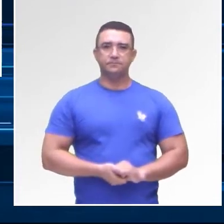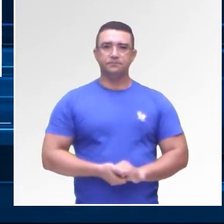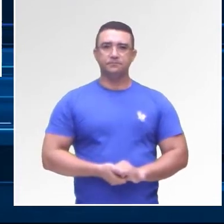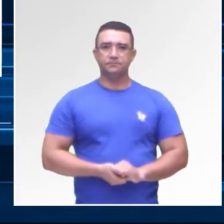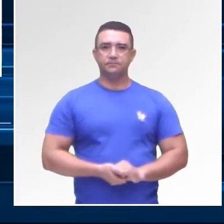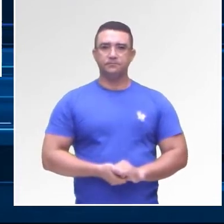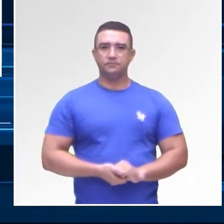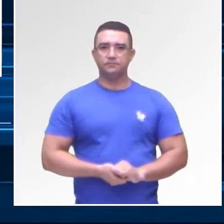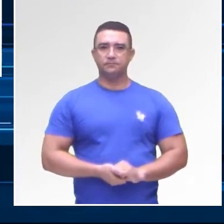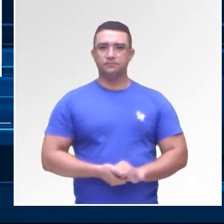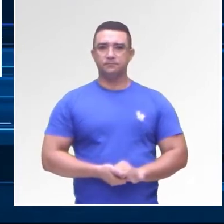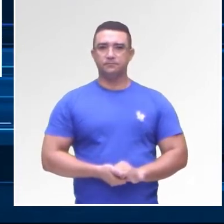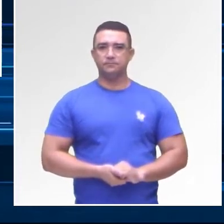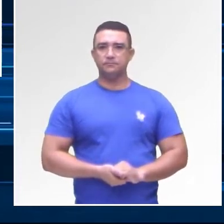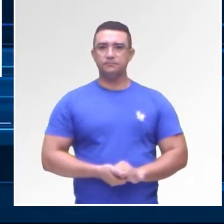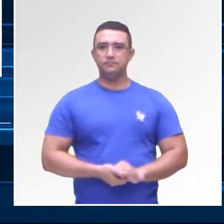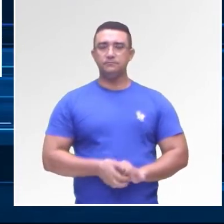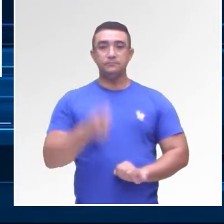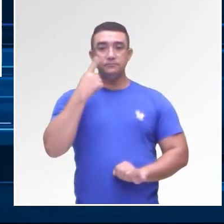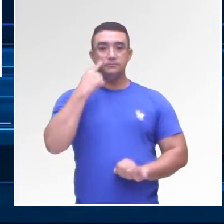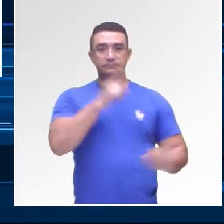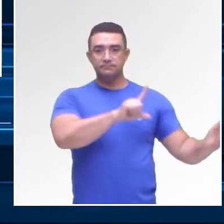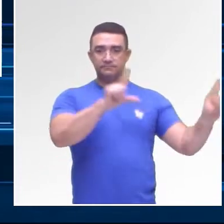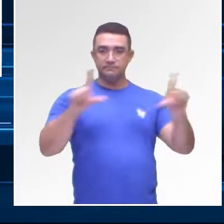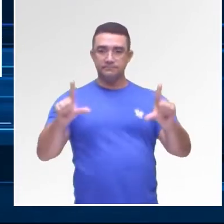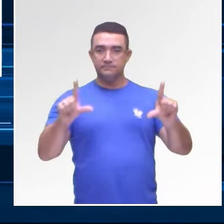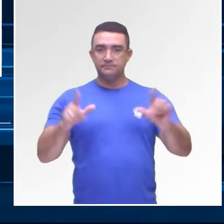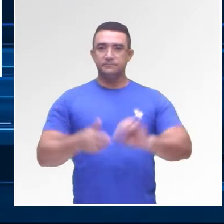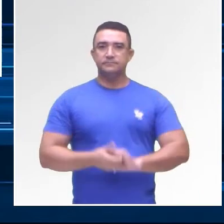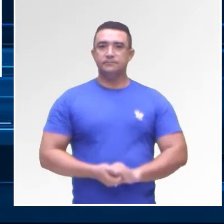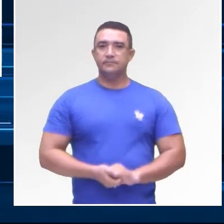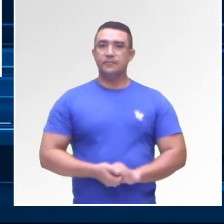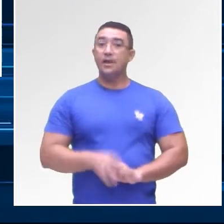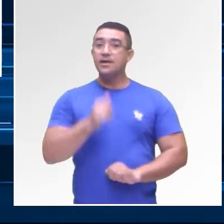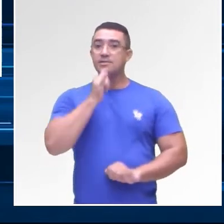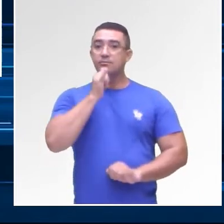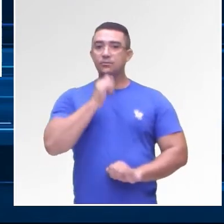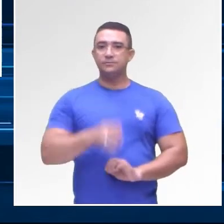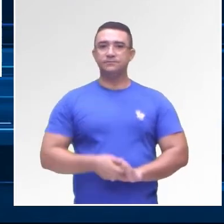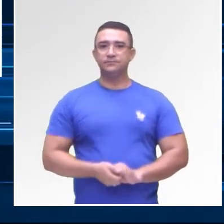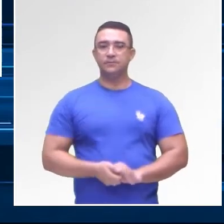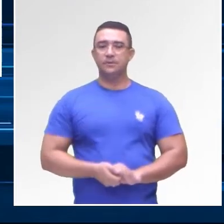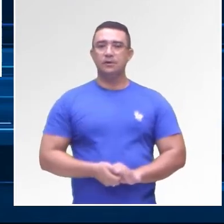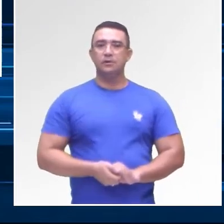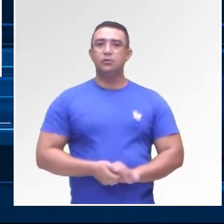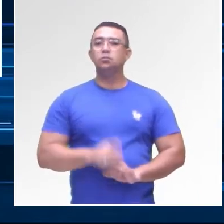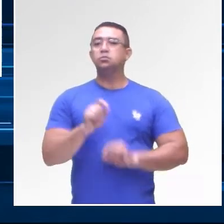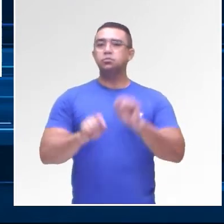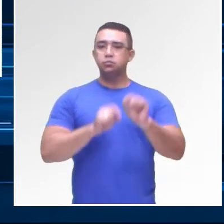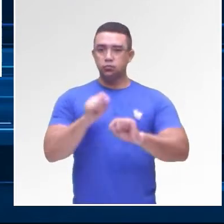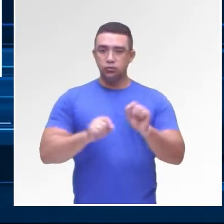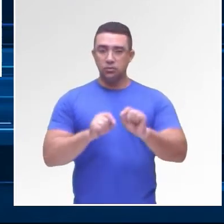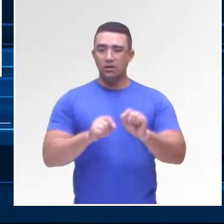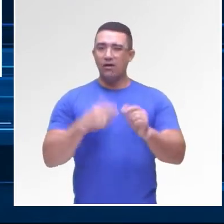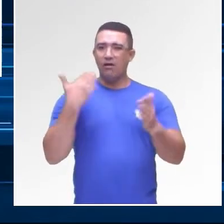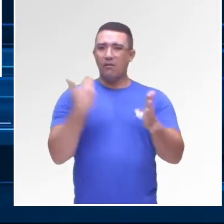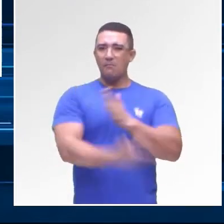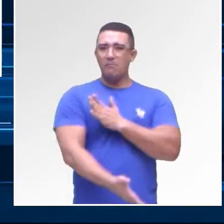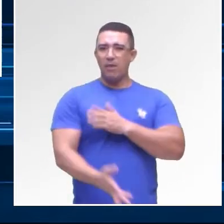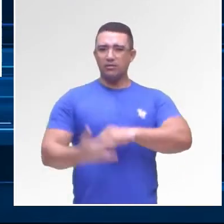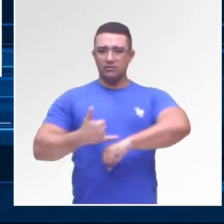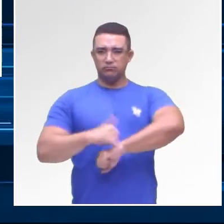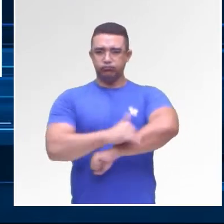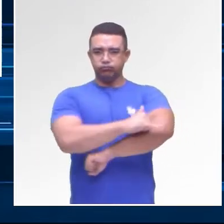observar aí a próxima cartela. Então, eu trouxe 2 exemplos para vocês. O primeiro, que é o de perder gordura, eu quero que